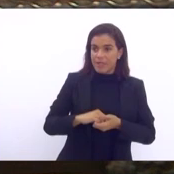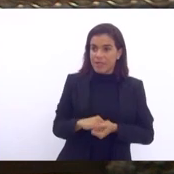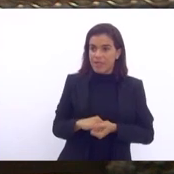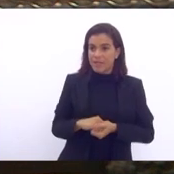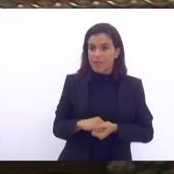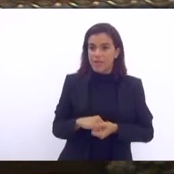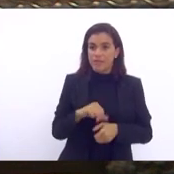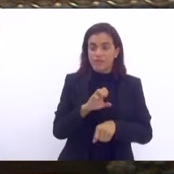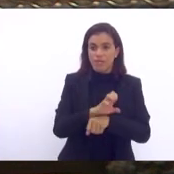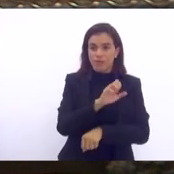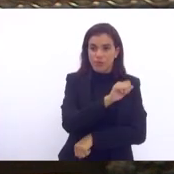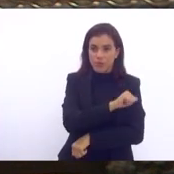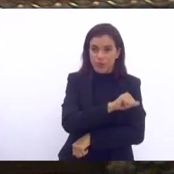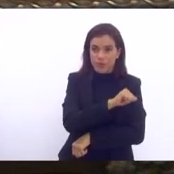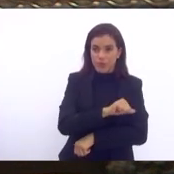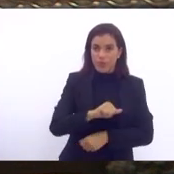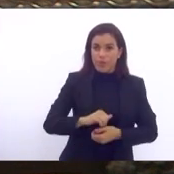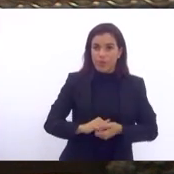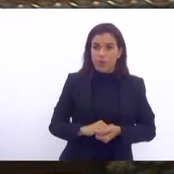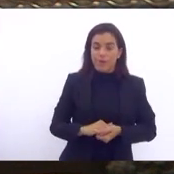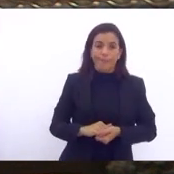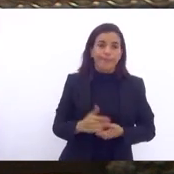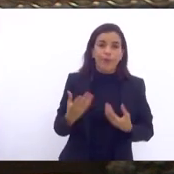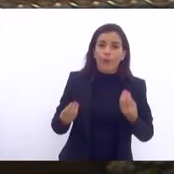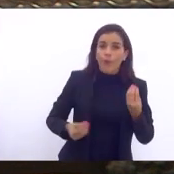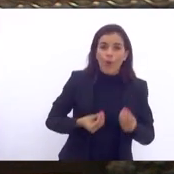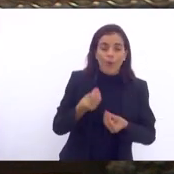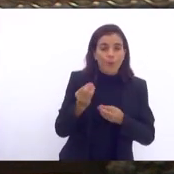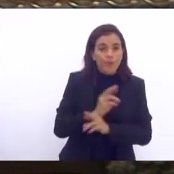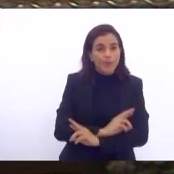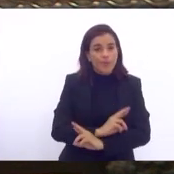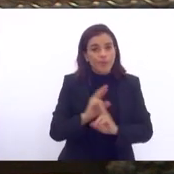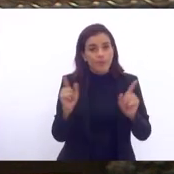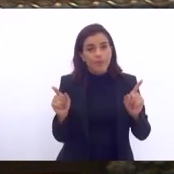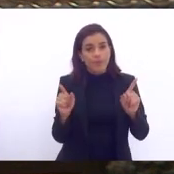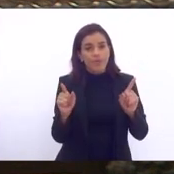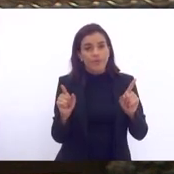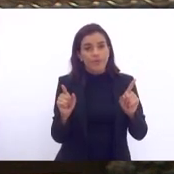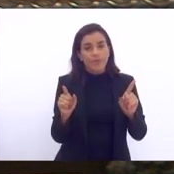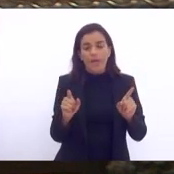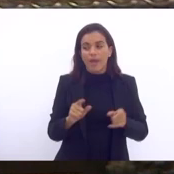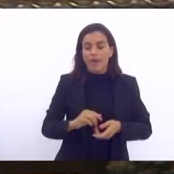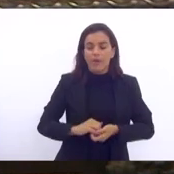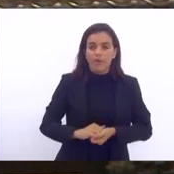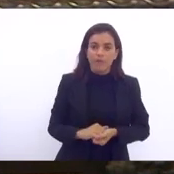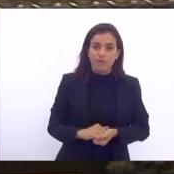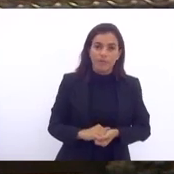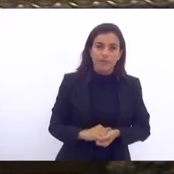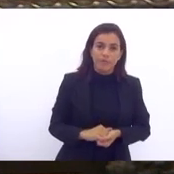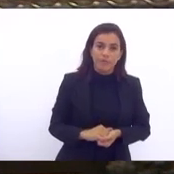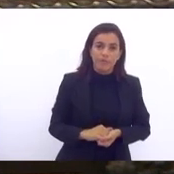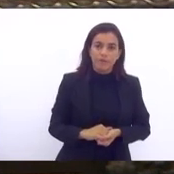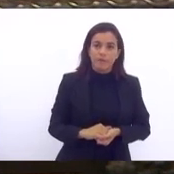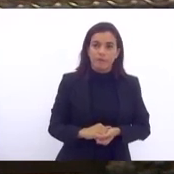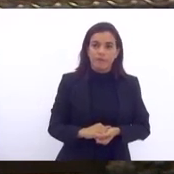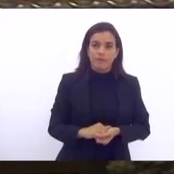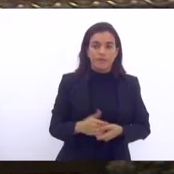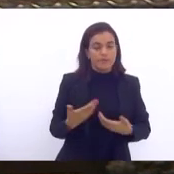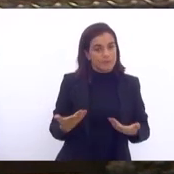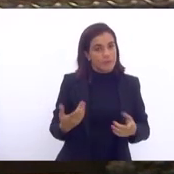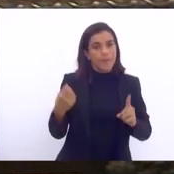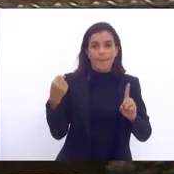não poderia ser diferente eu não usar essa tribuna, porque hoje também é um momento histórico,